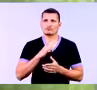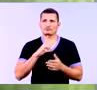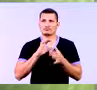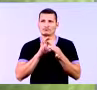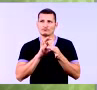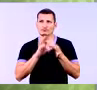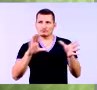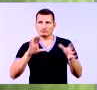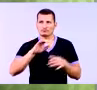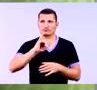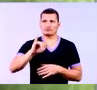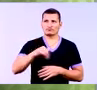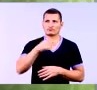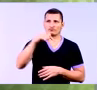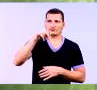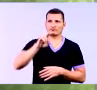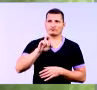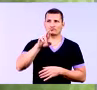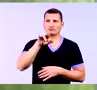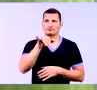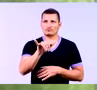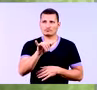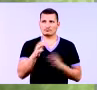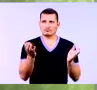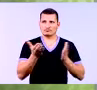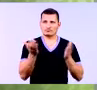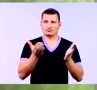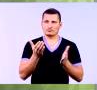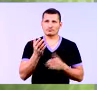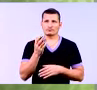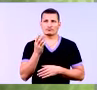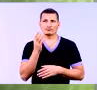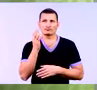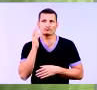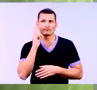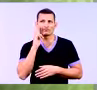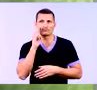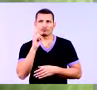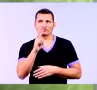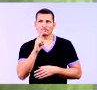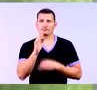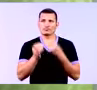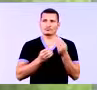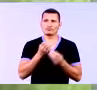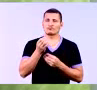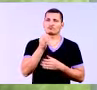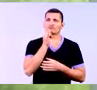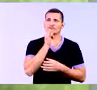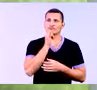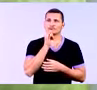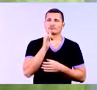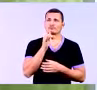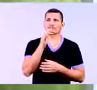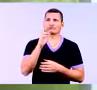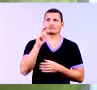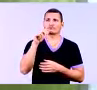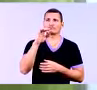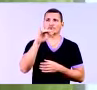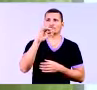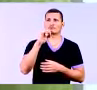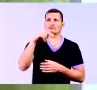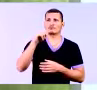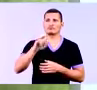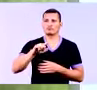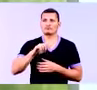disponível. Nós veremos agora como ficou o protótipo funcional. O que é isso? Durante as